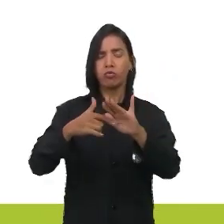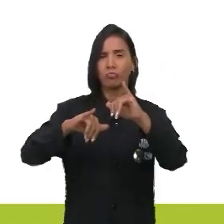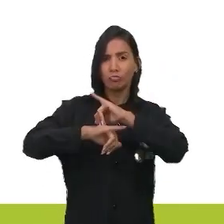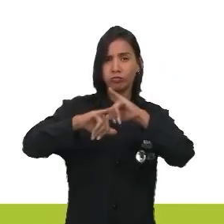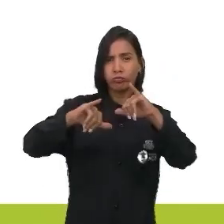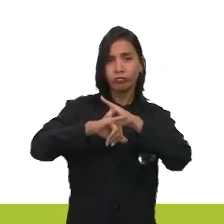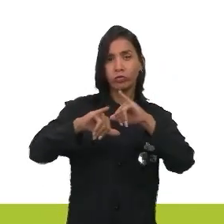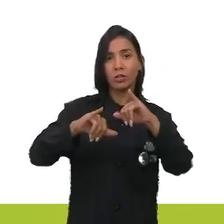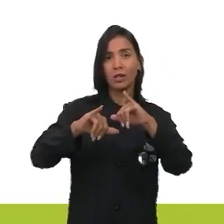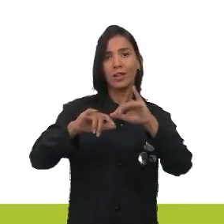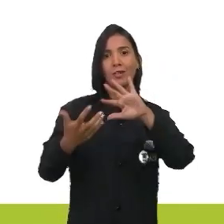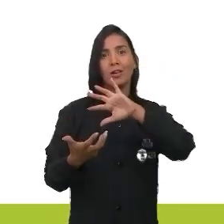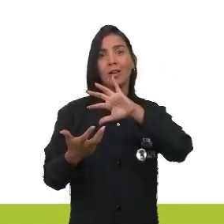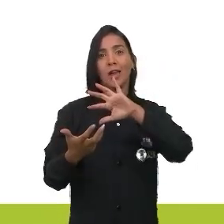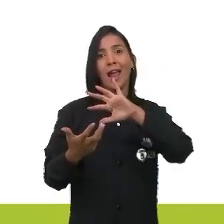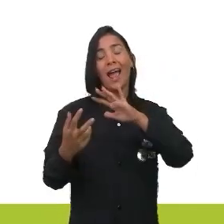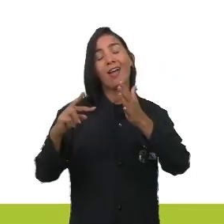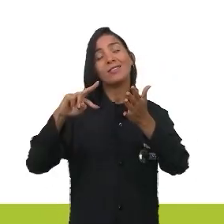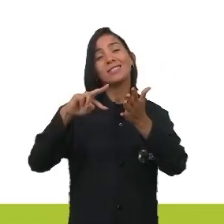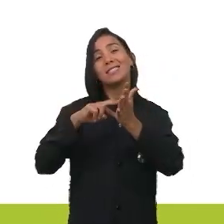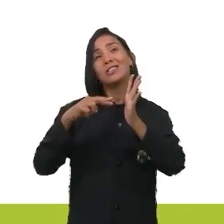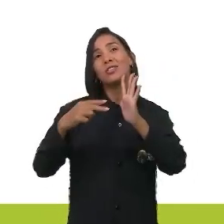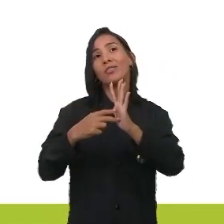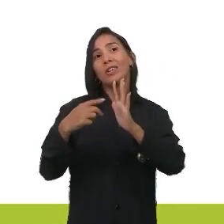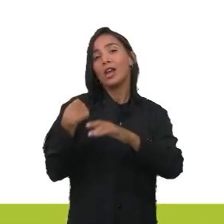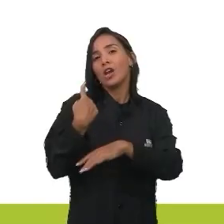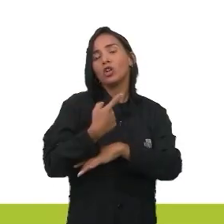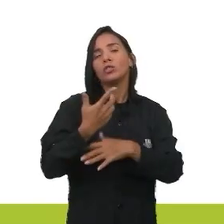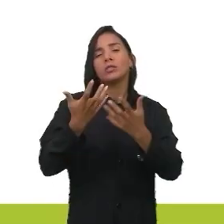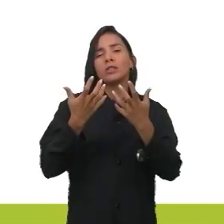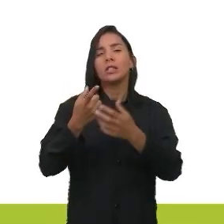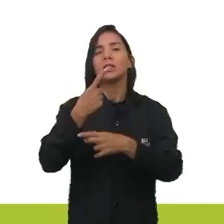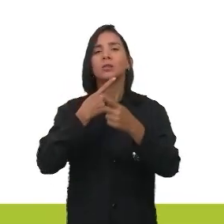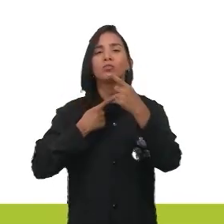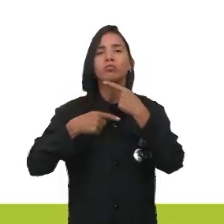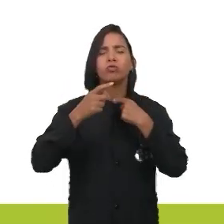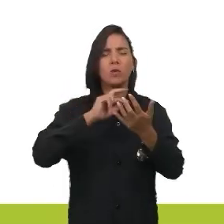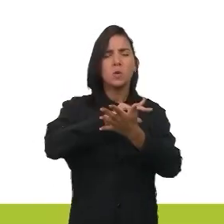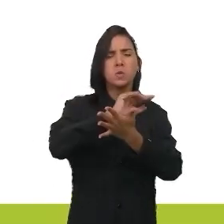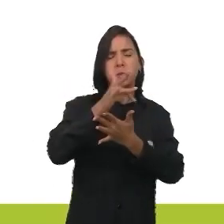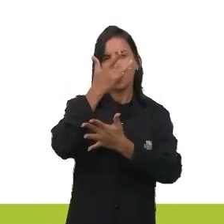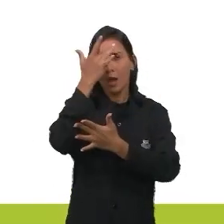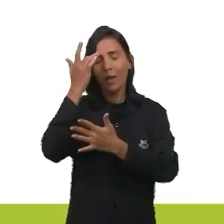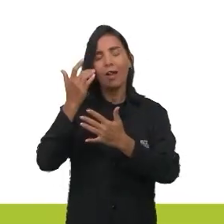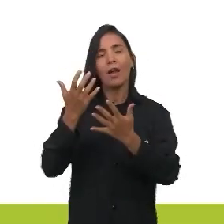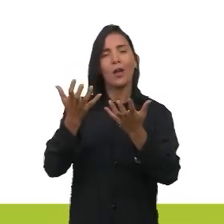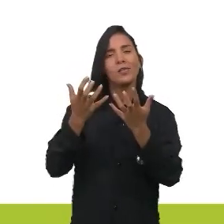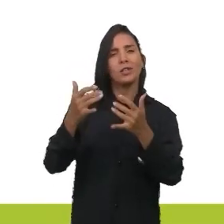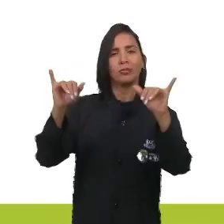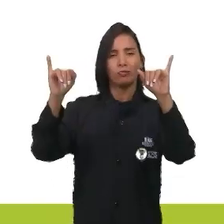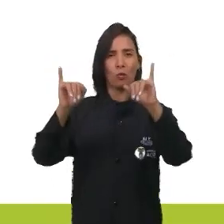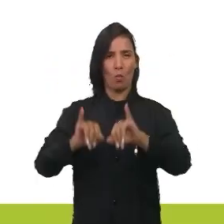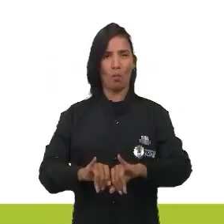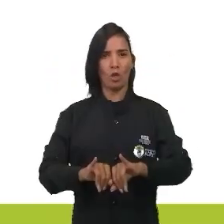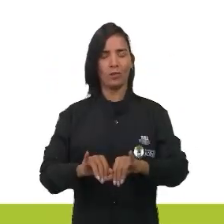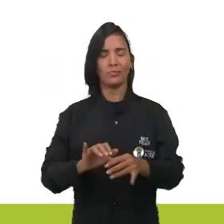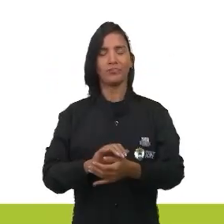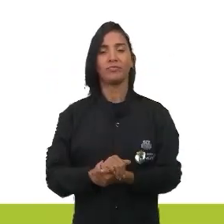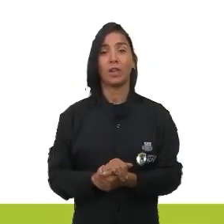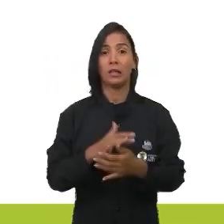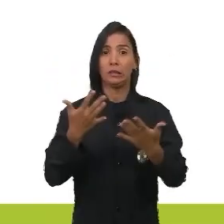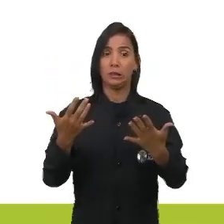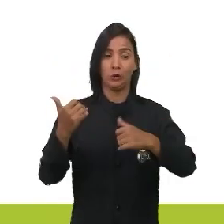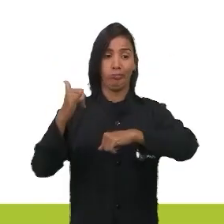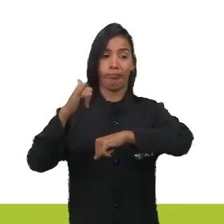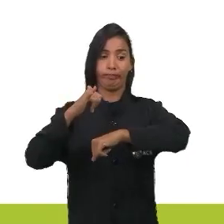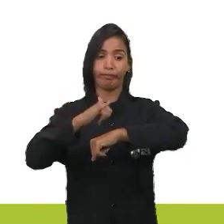transformou em sonho de consumo como milhares de pessoas. Partindo dessa concepção, o gordo